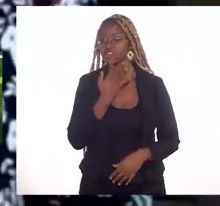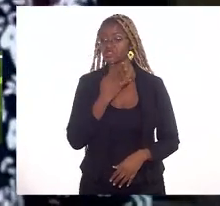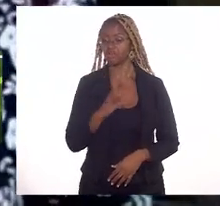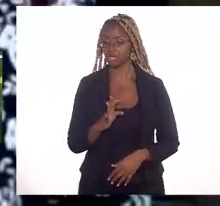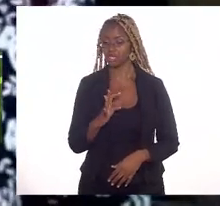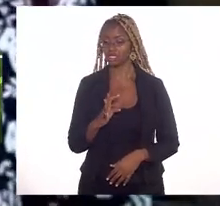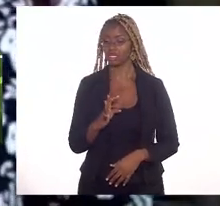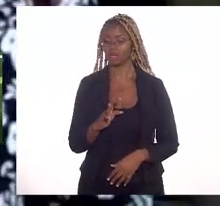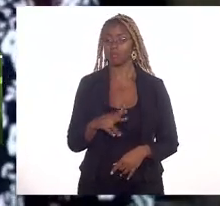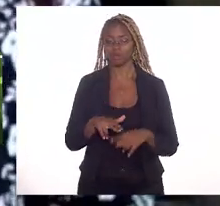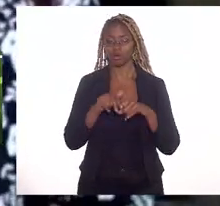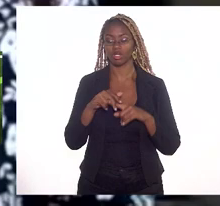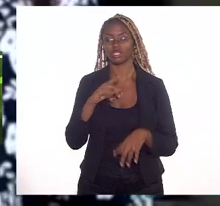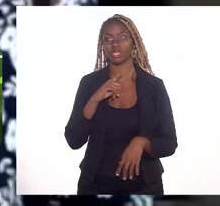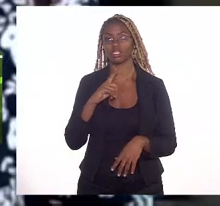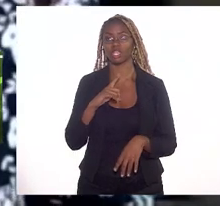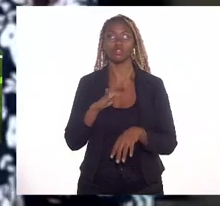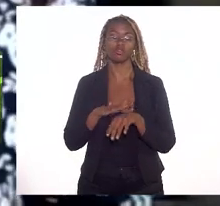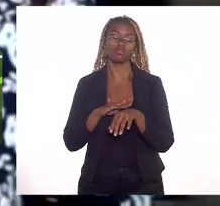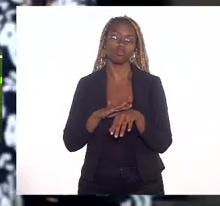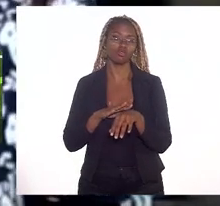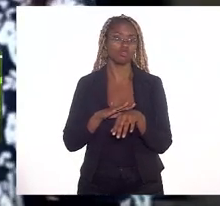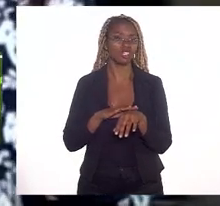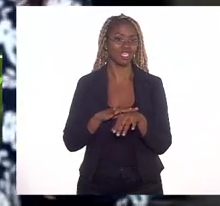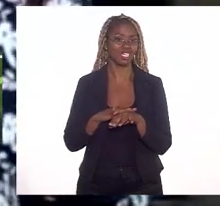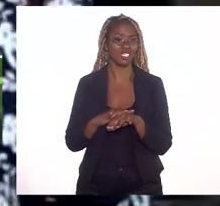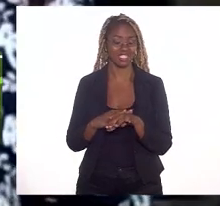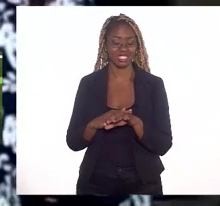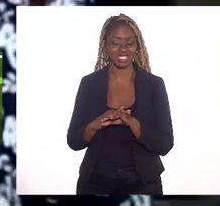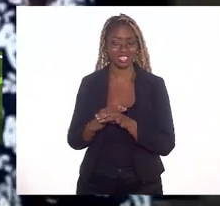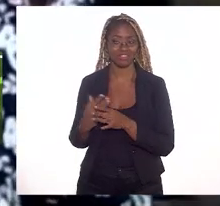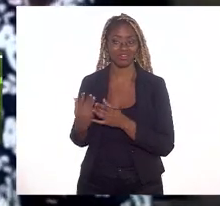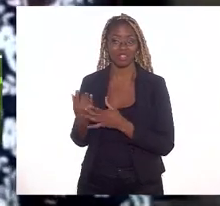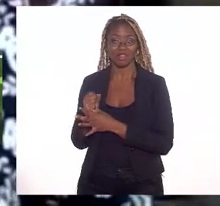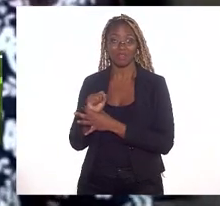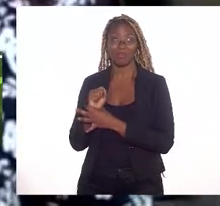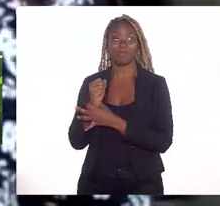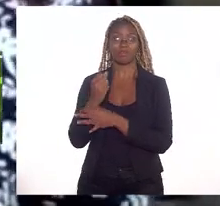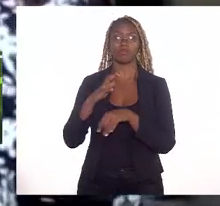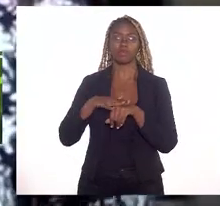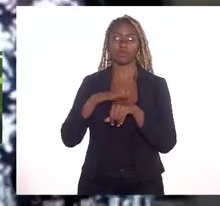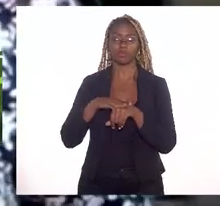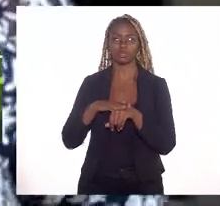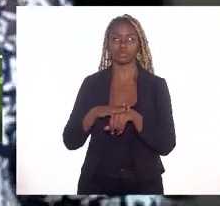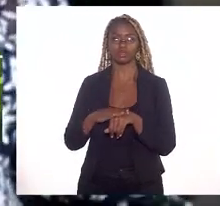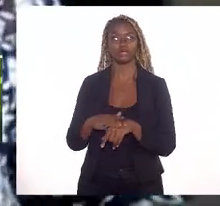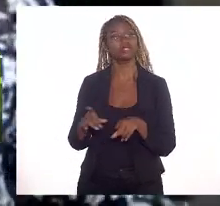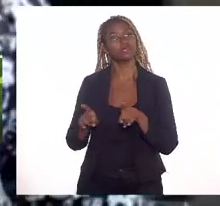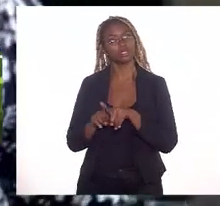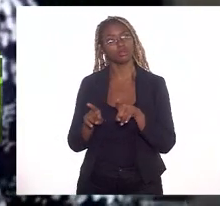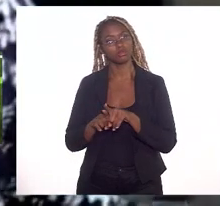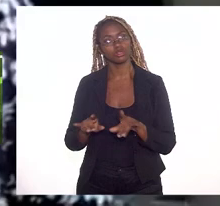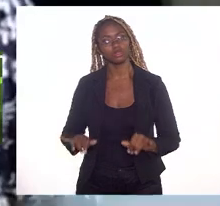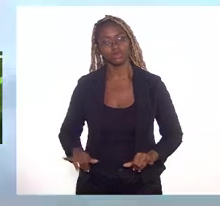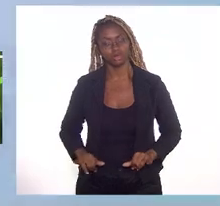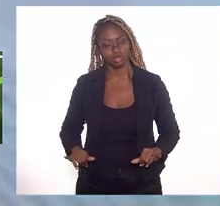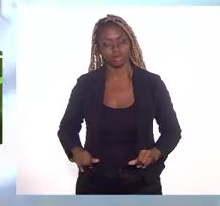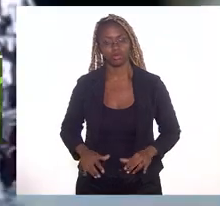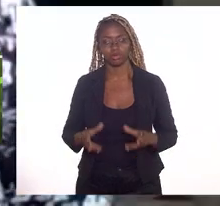deles têm as doenças autoimunes e que são tão acometidos quanto as pessoas que têm certas